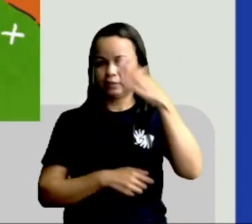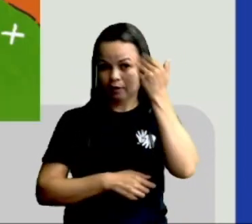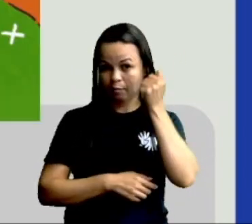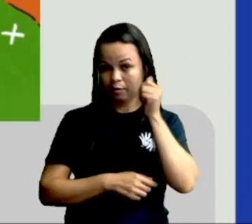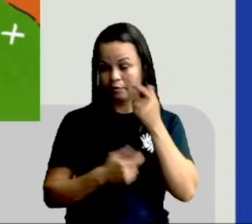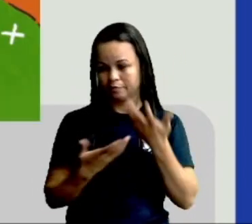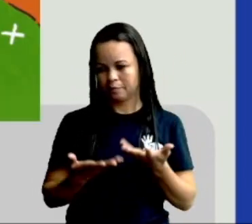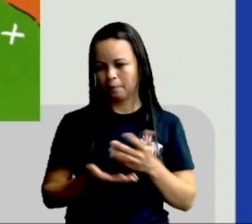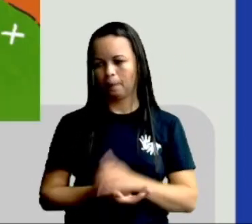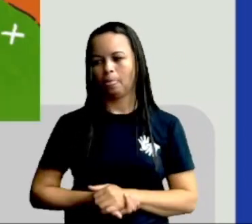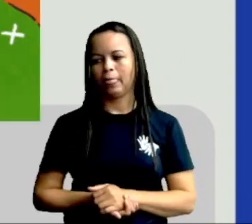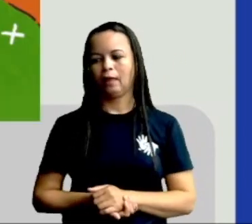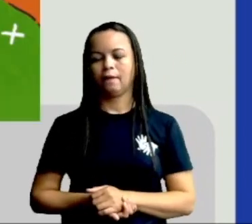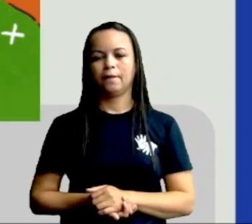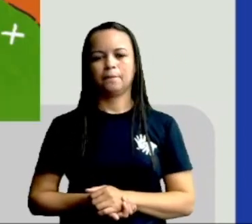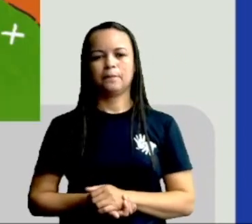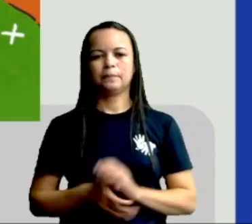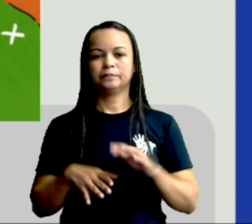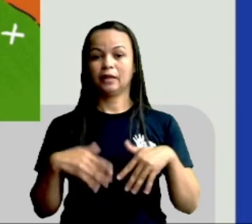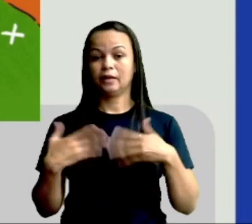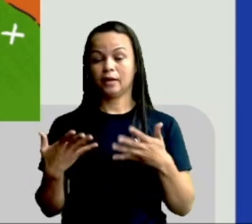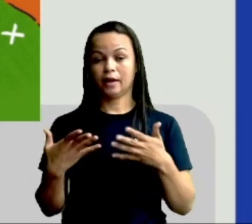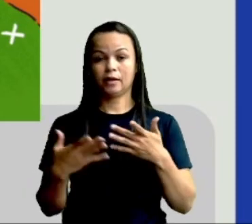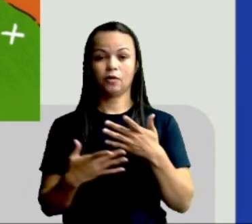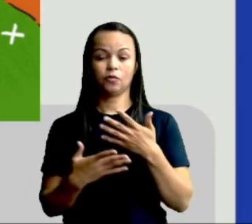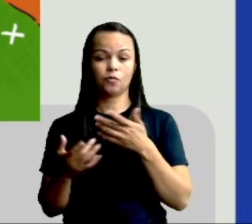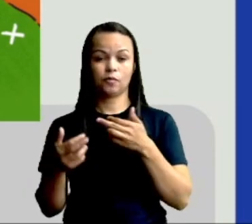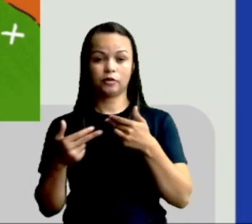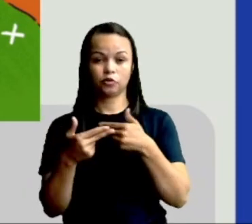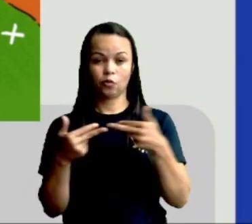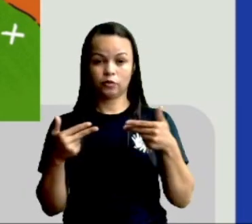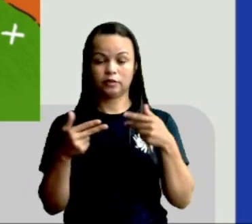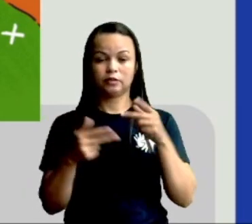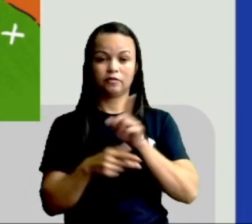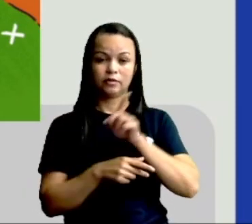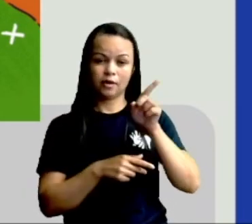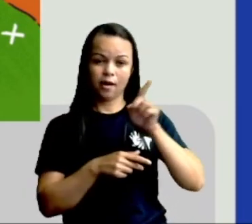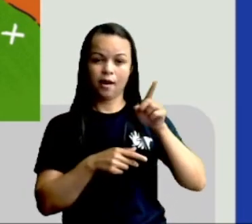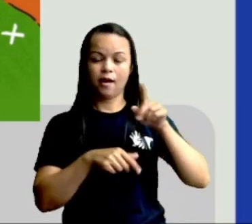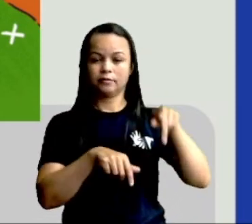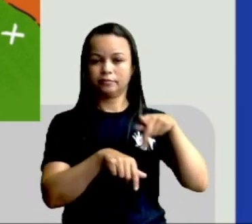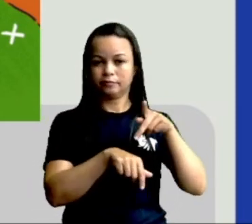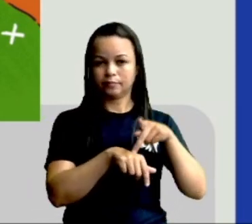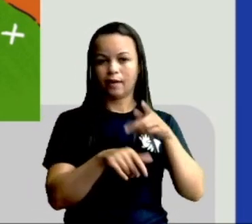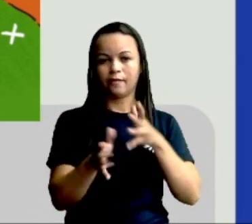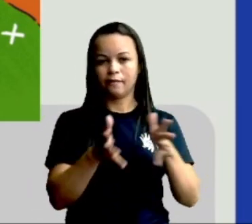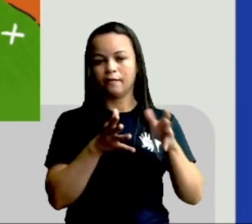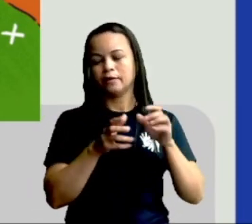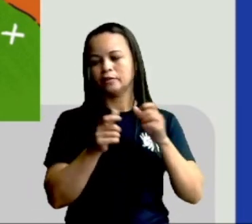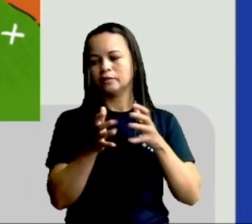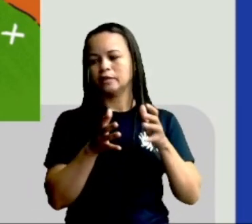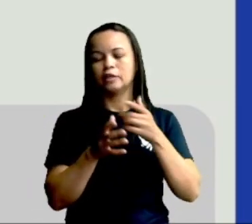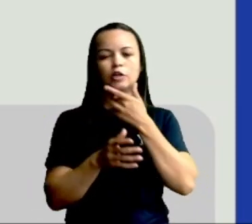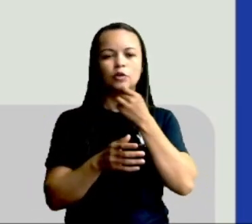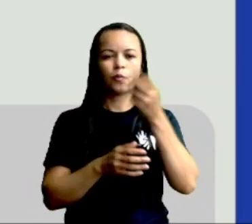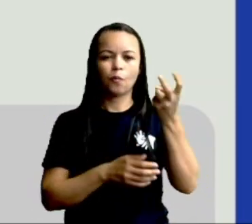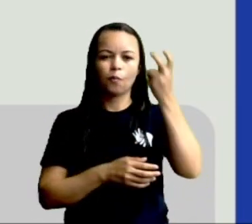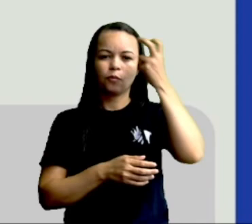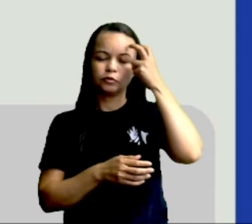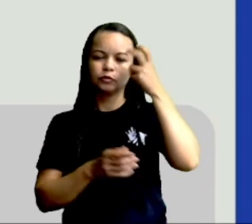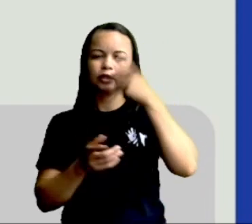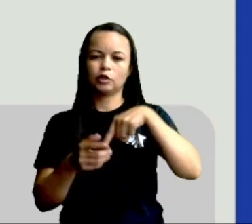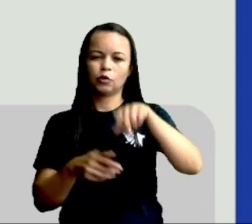saber Oi e aí ó algumas coisas que vieram de lá dessa terra da cultura dessa terra e que às vezes foi